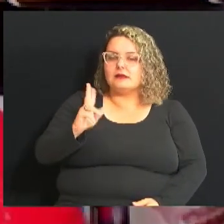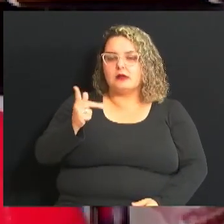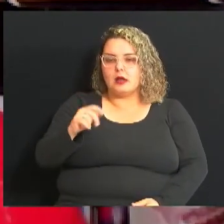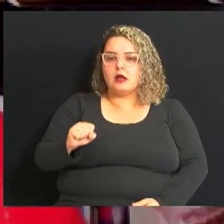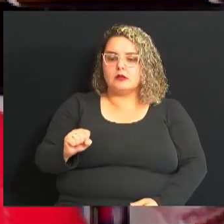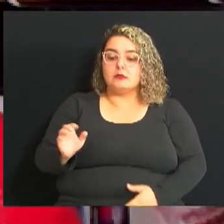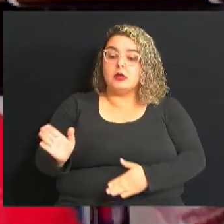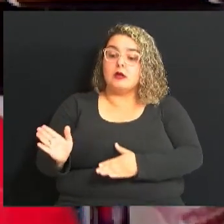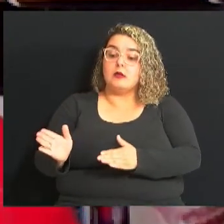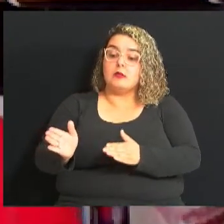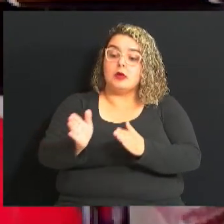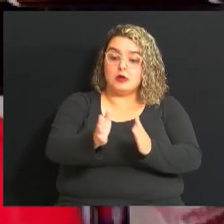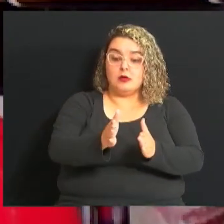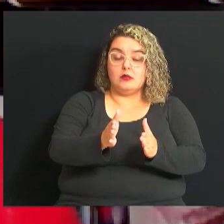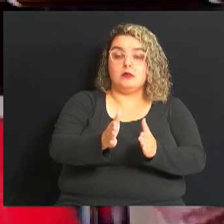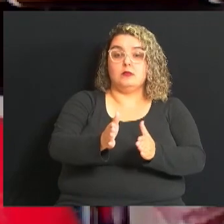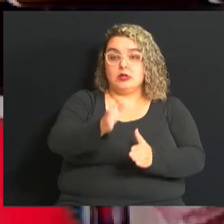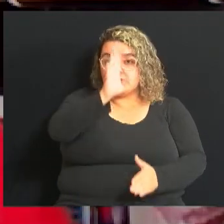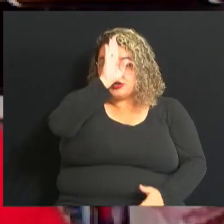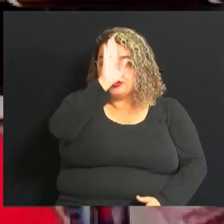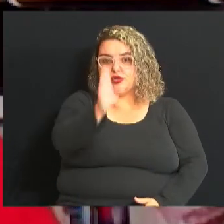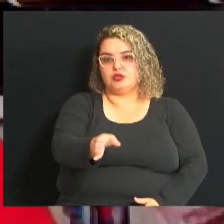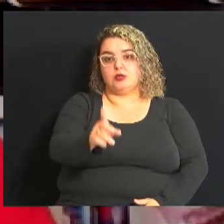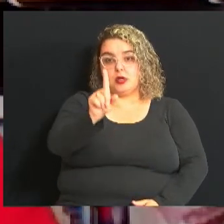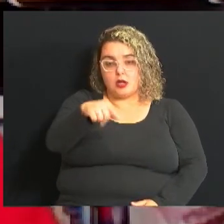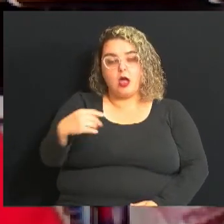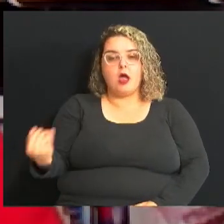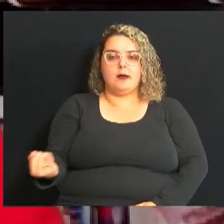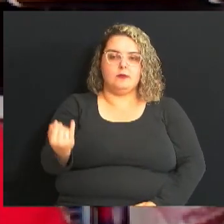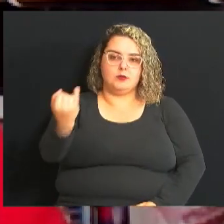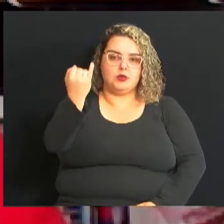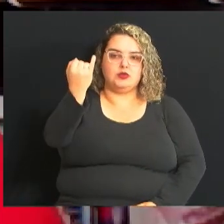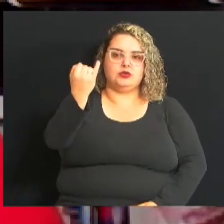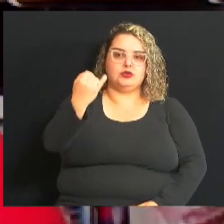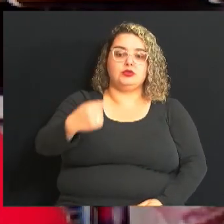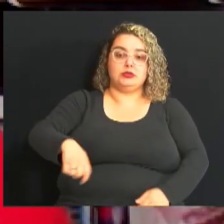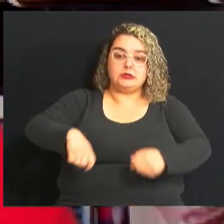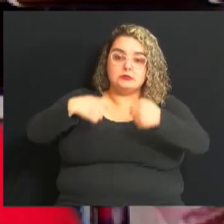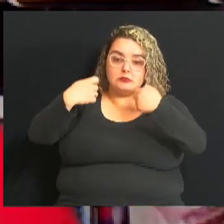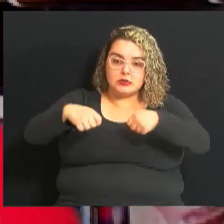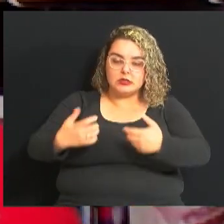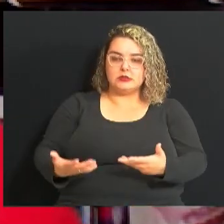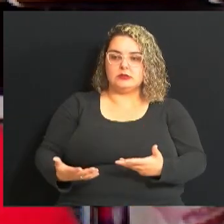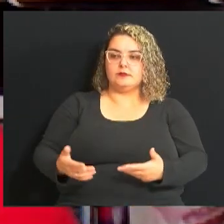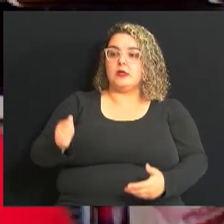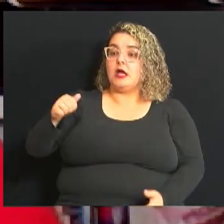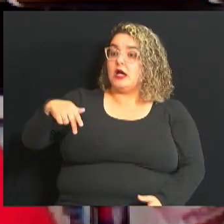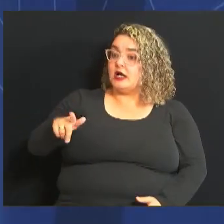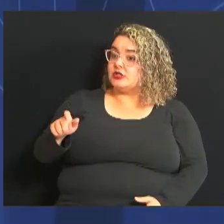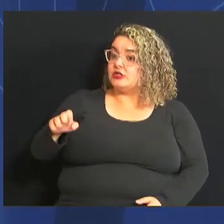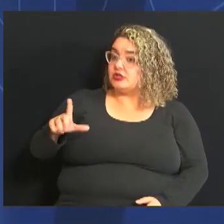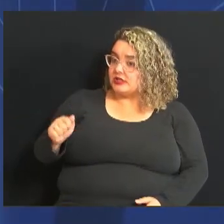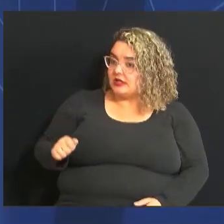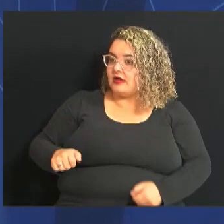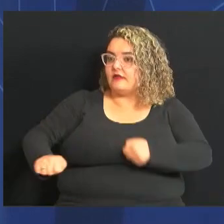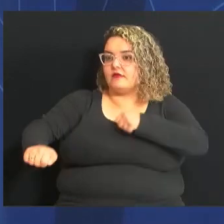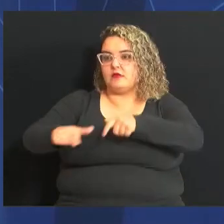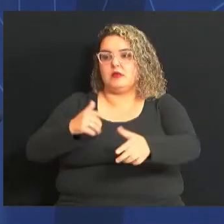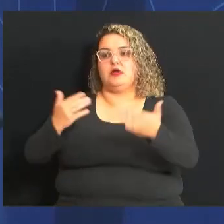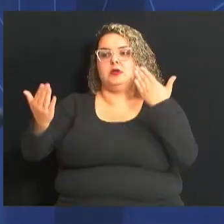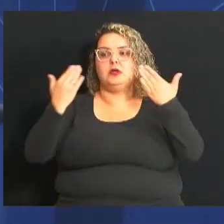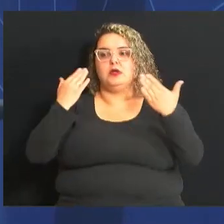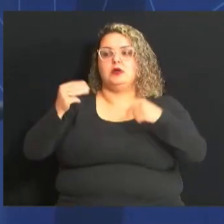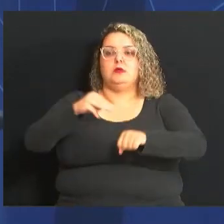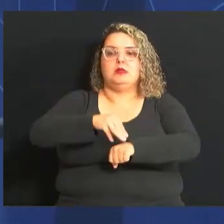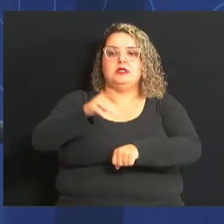mais diretos, que são importantes, são necessários. Ângela Soligo, formada em psicologia, com